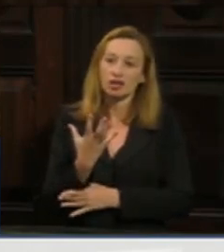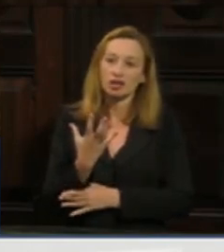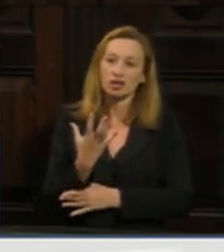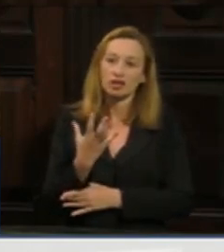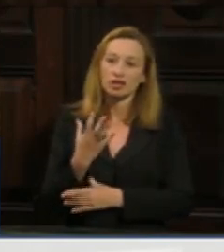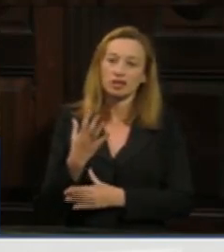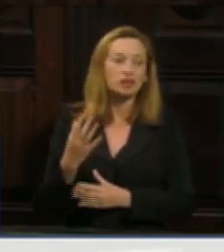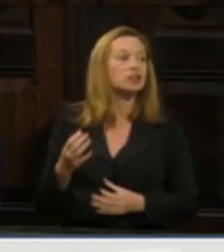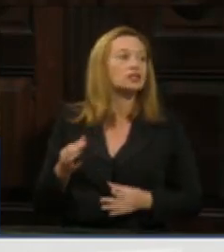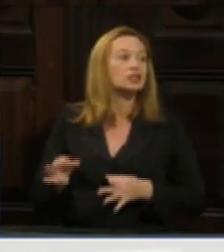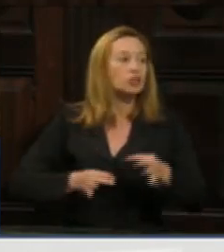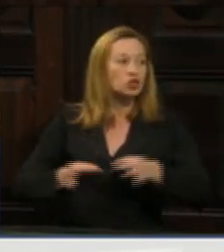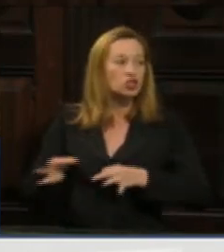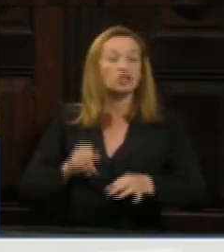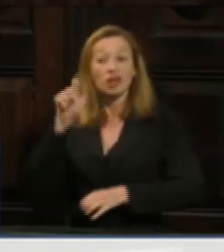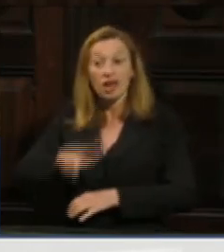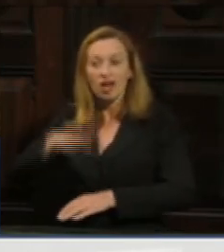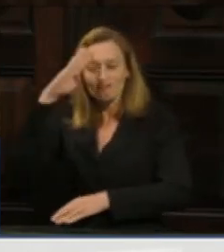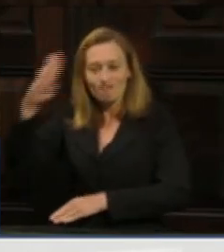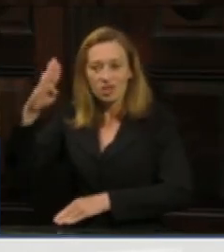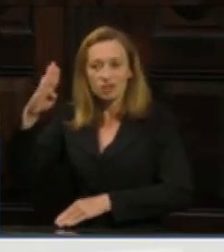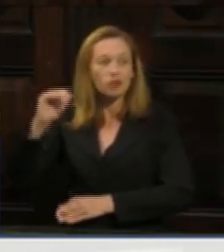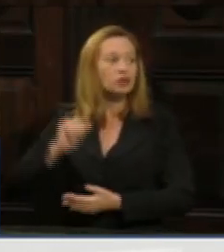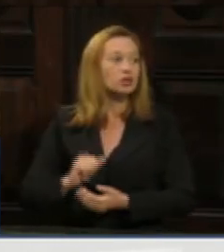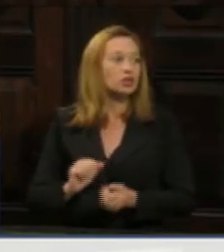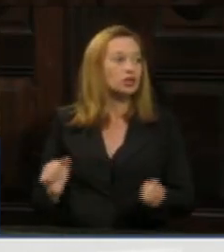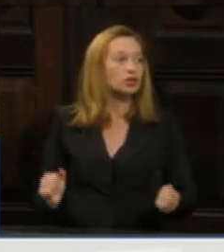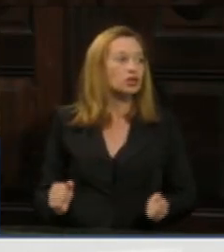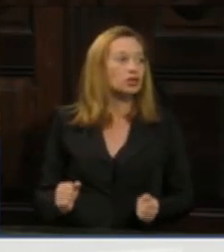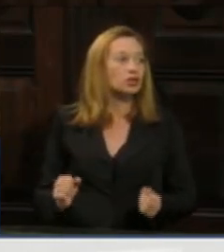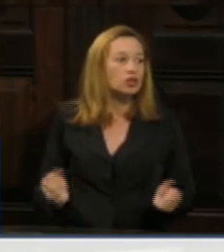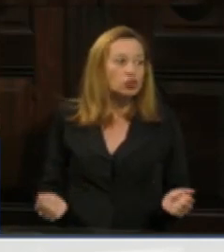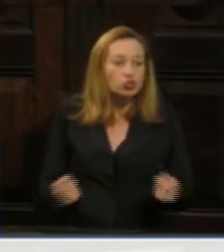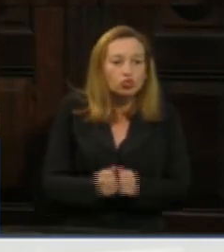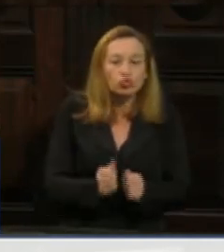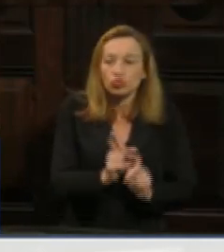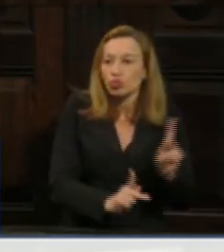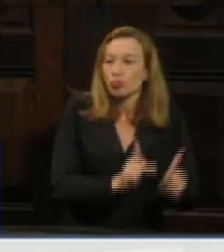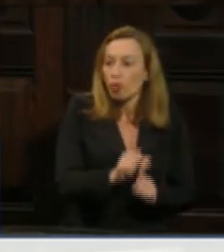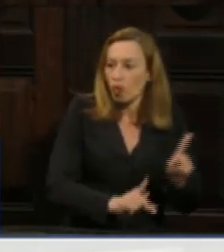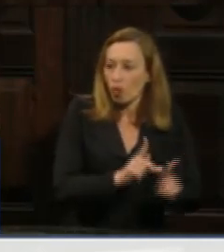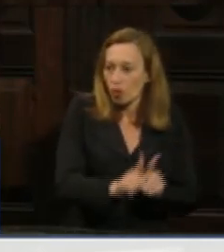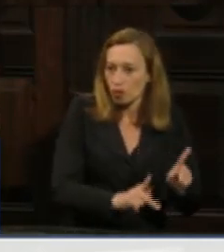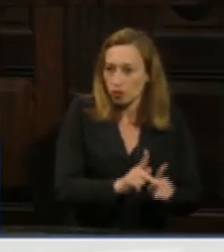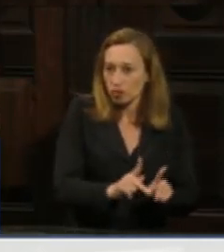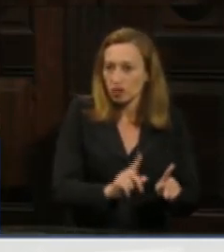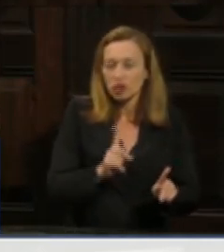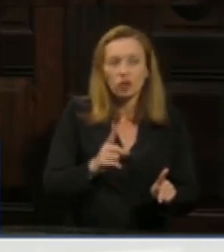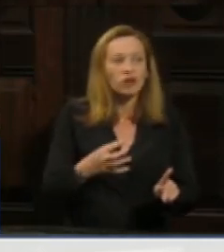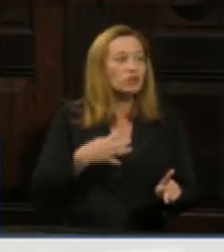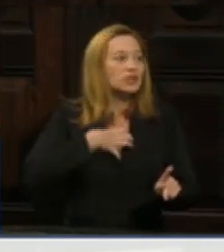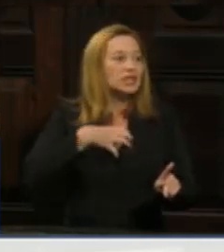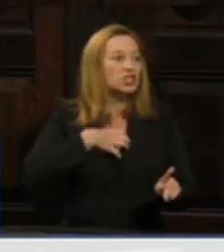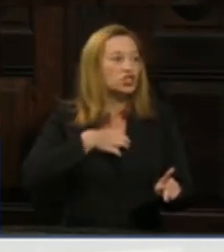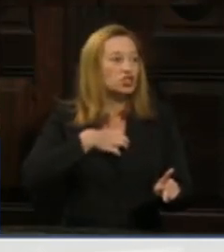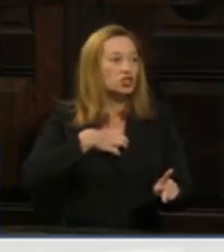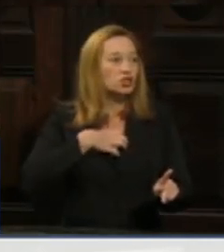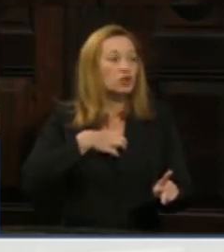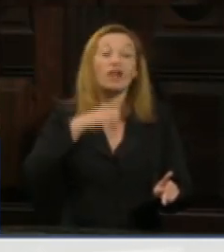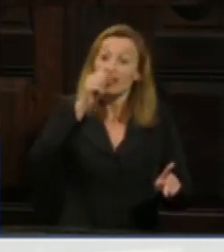têm que vir a plenário caso atinjam uma determinada adesão que demonstra a participação popular e o